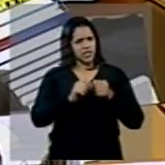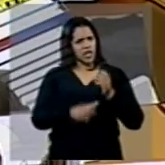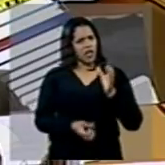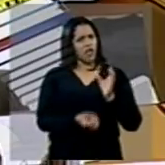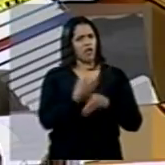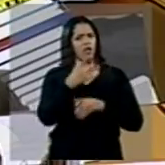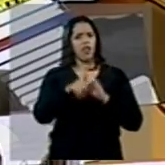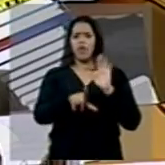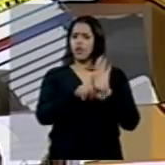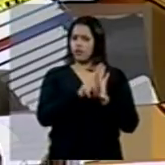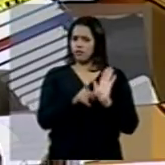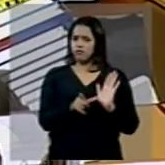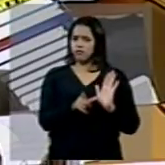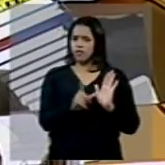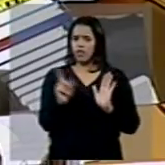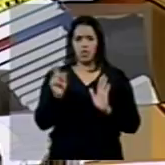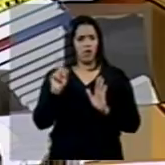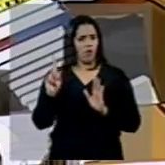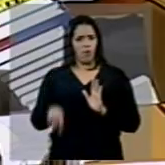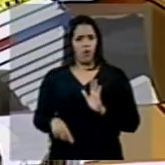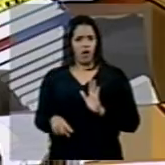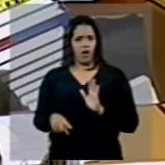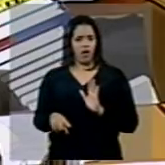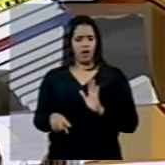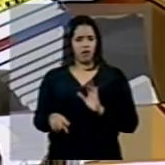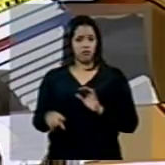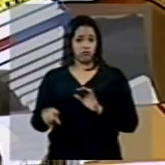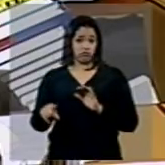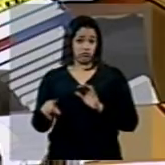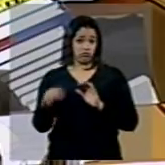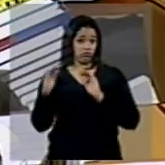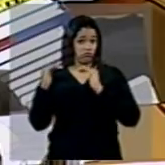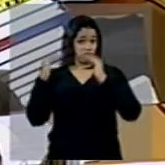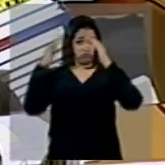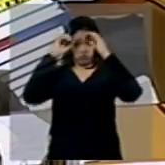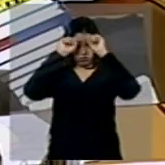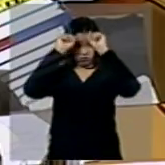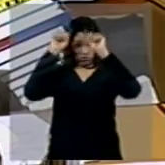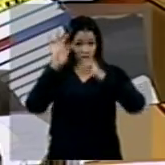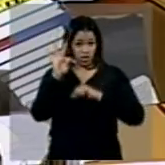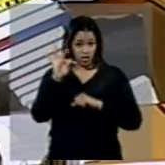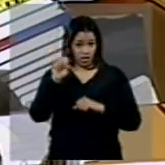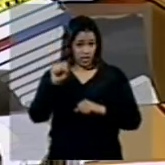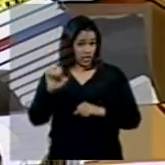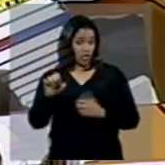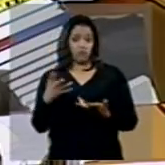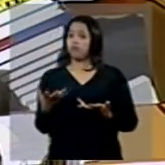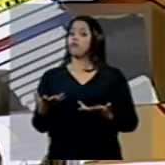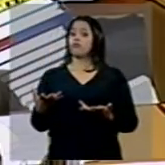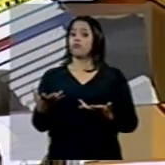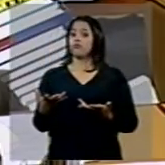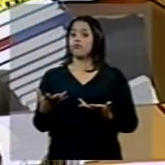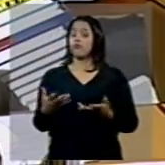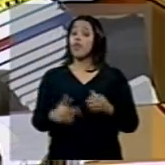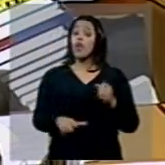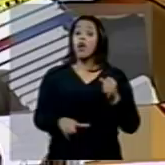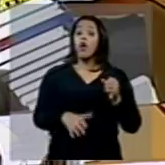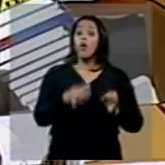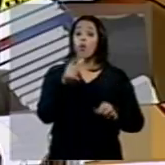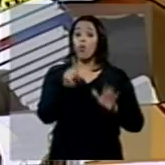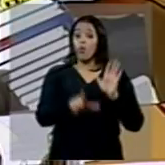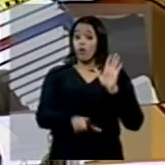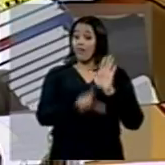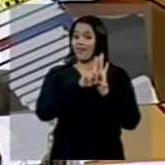Não cumpre ao Tribunal Superior Eleitoral. E o Legislativo